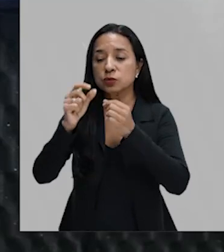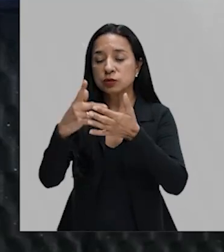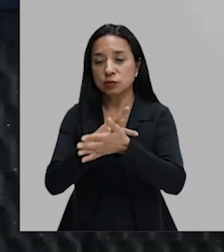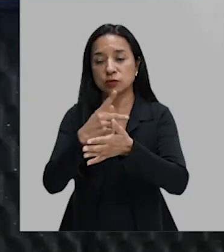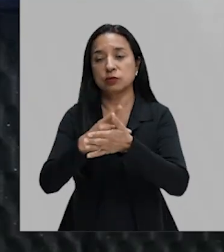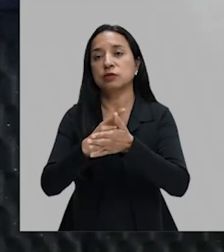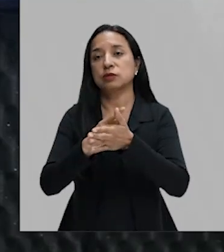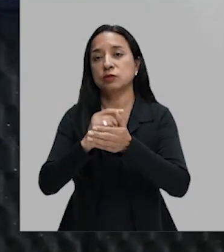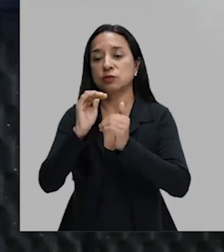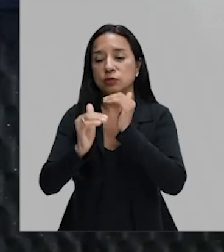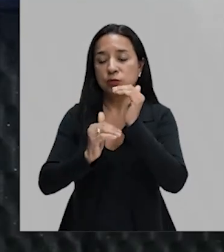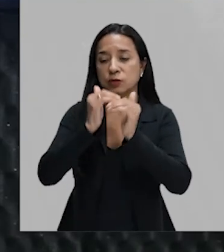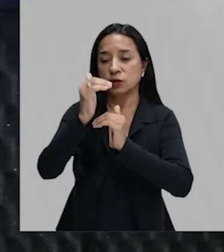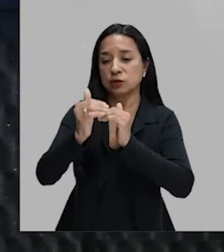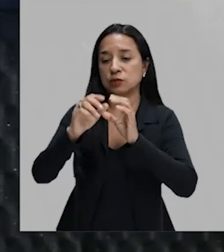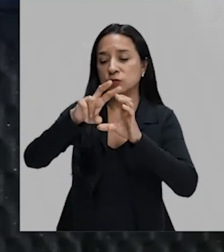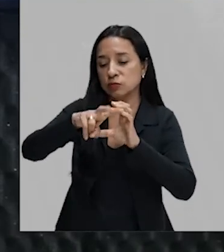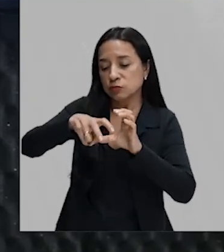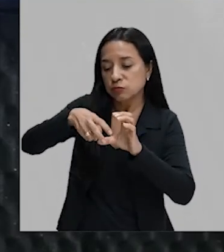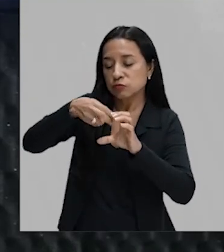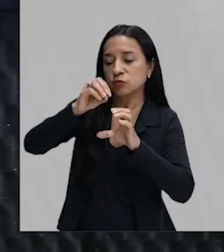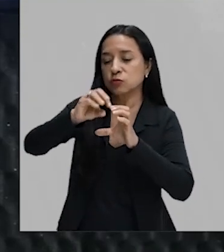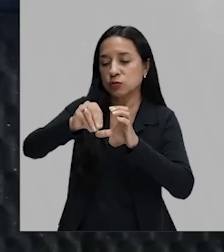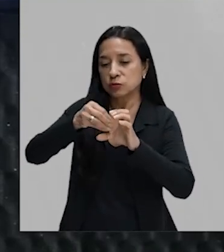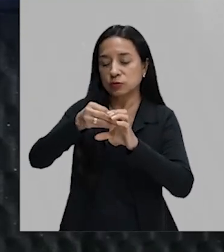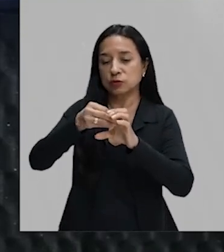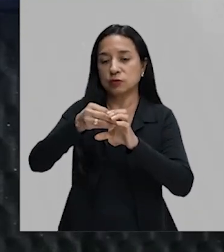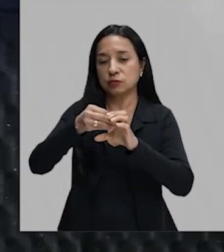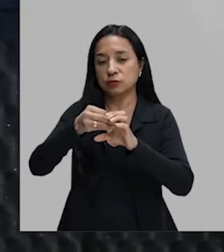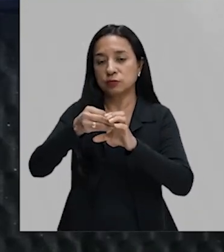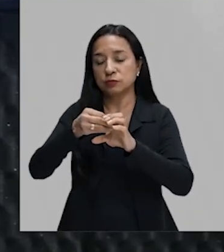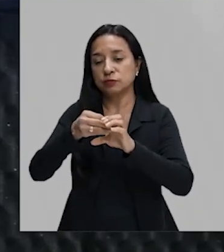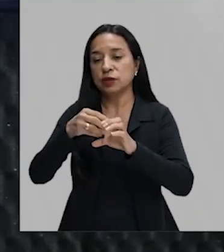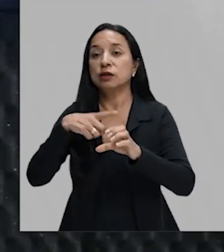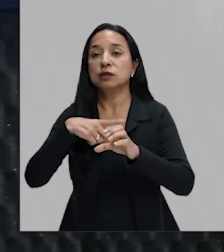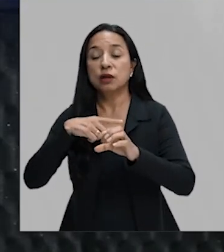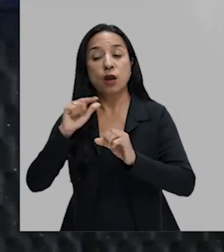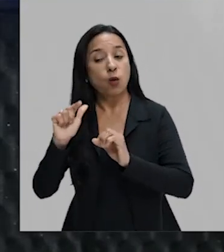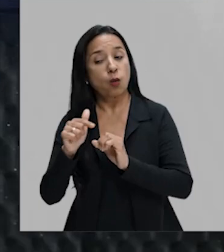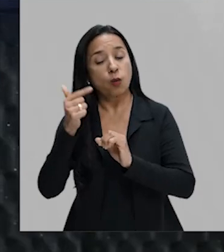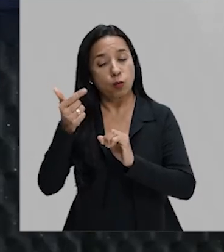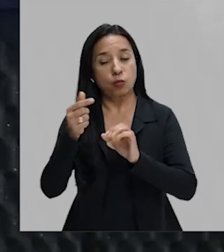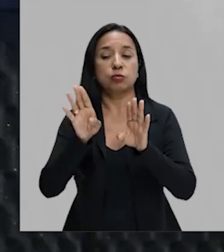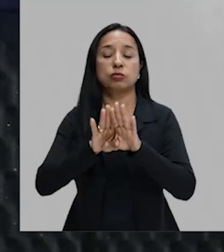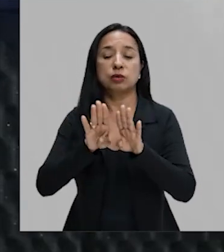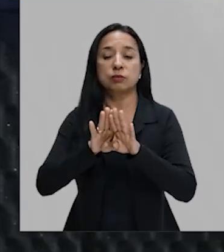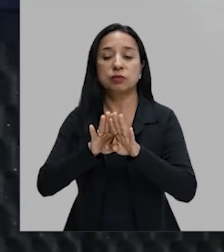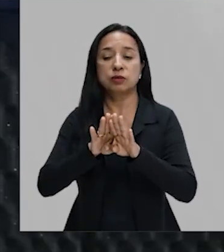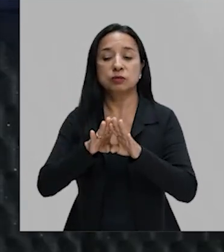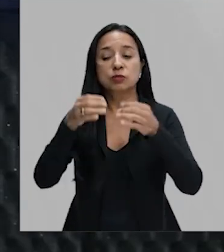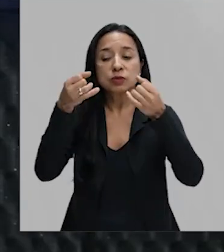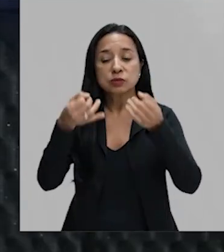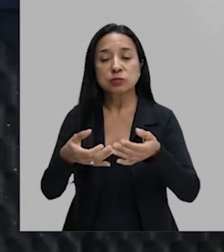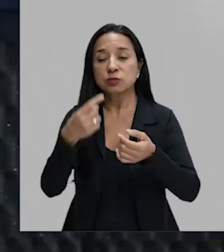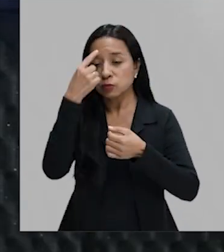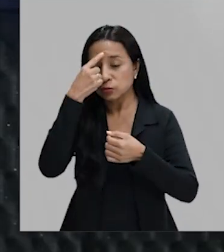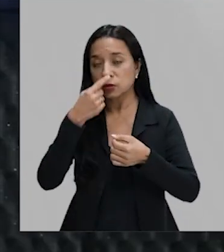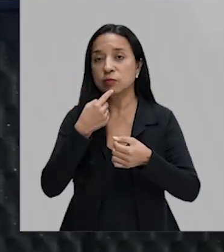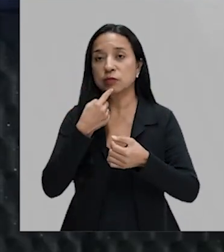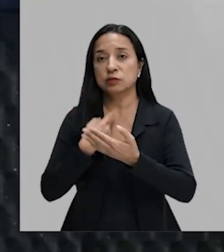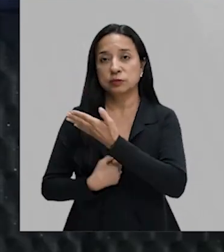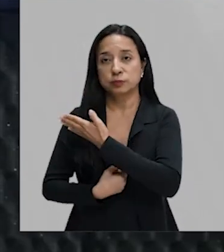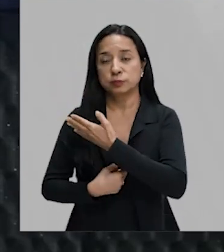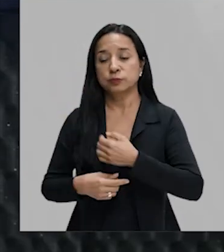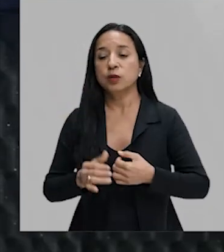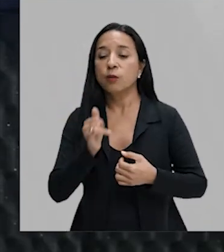no processo de digestão, tá, pessoal? Existe uma outra situação que eu não comentei nessa imagem, que